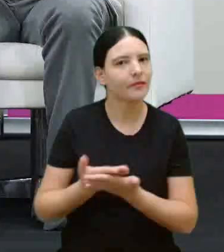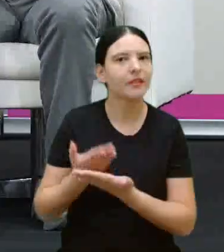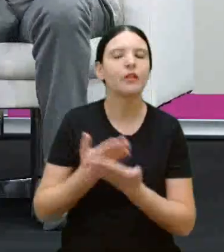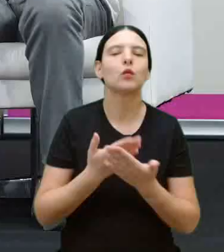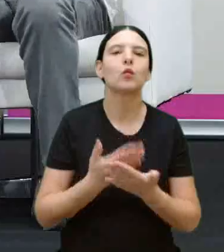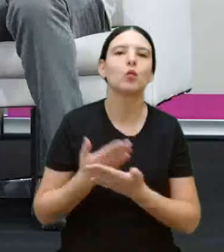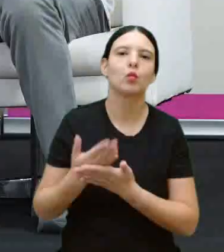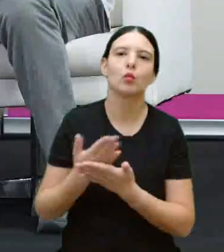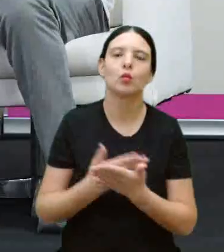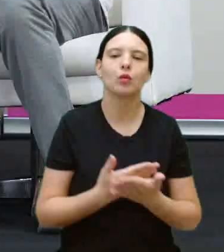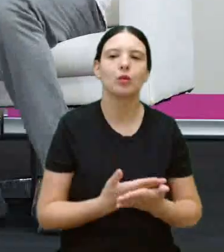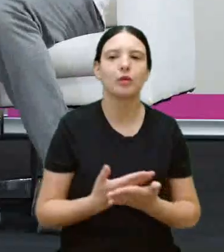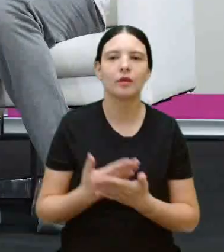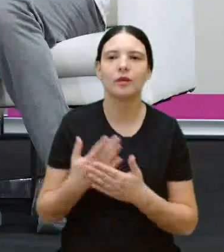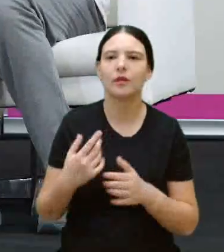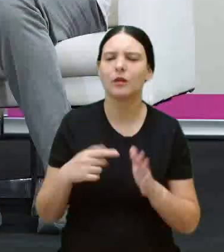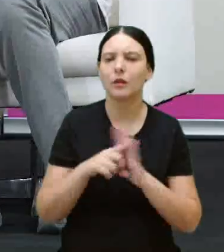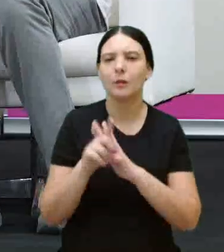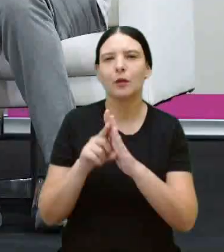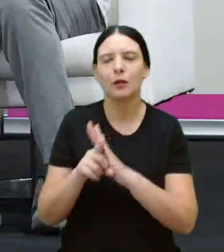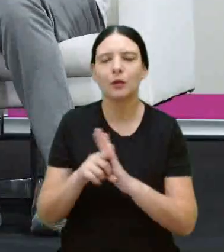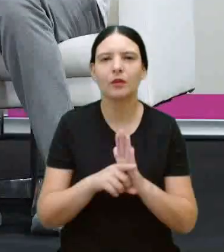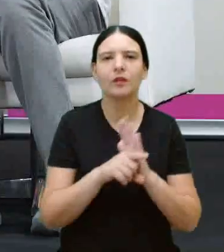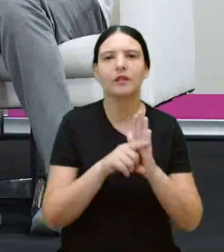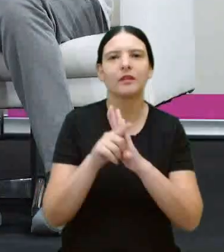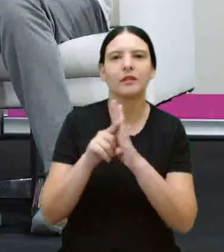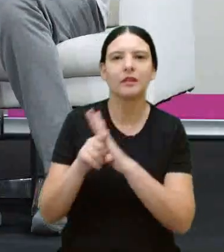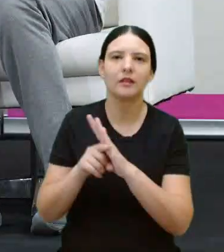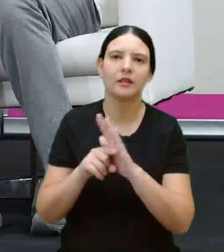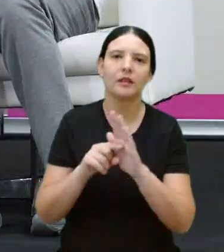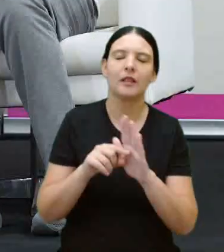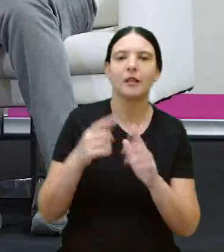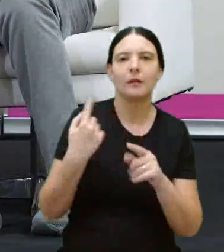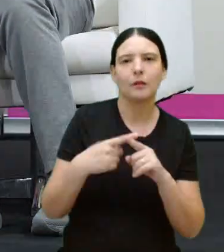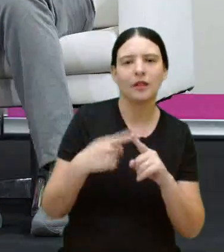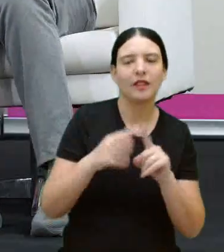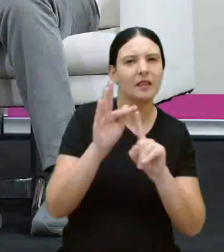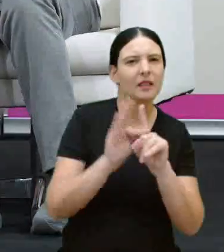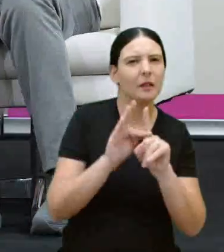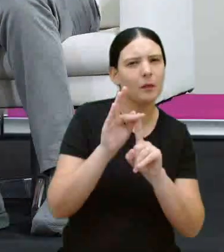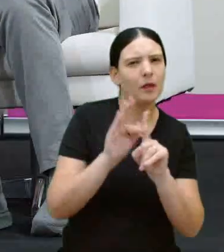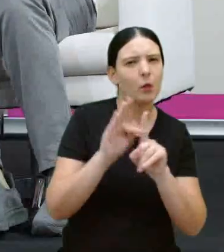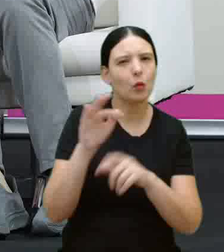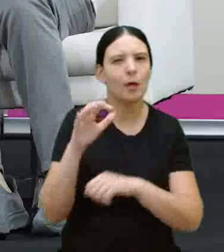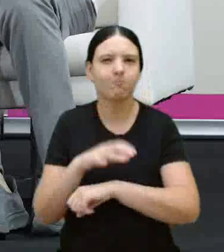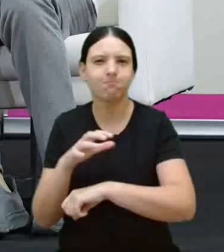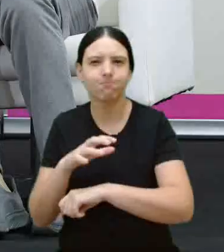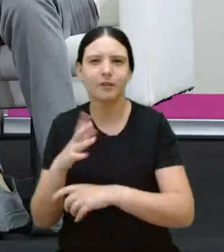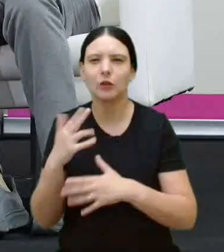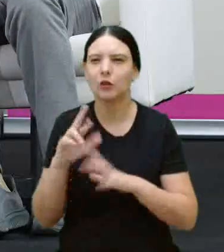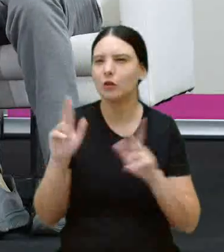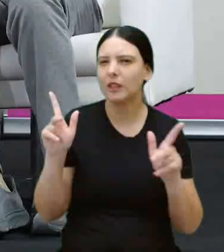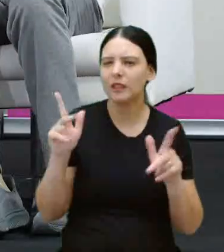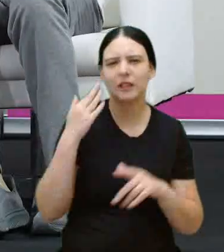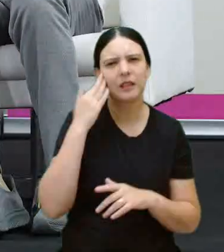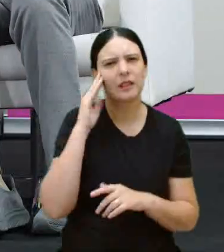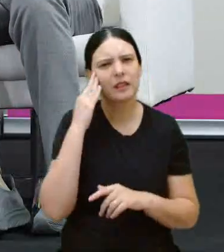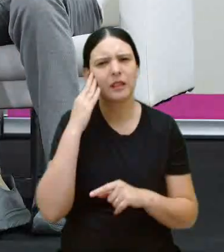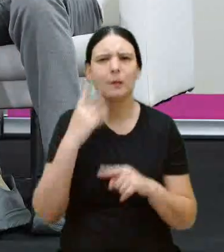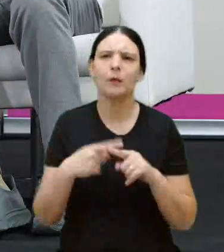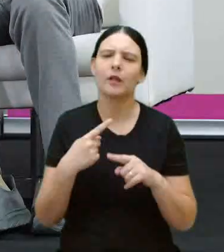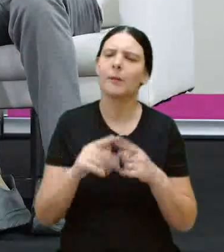eu estou procurando, com as condições de temperatura e pressão que são diferentes, tentar entender essa constante dos casais que